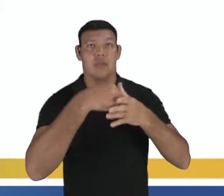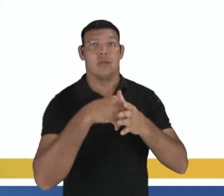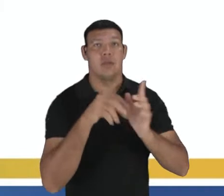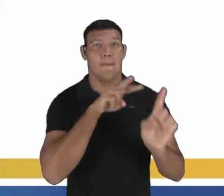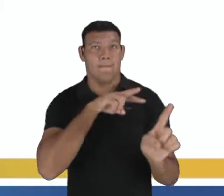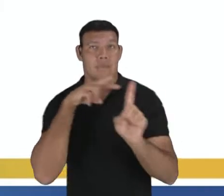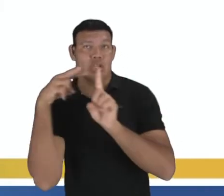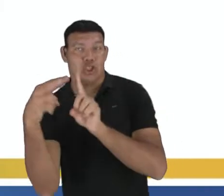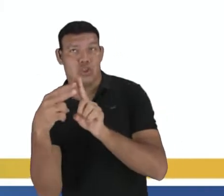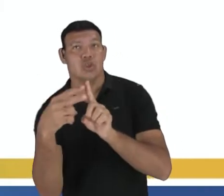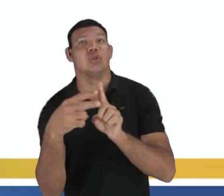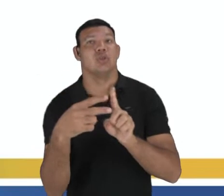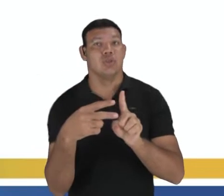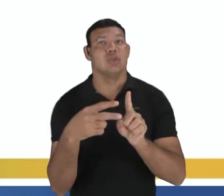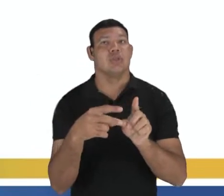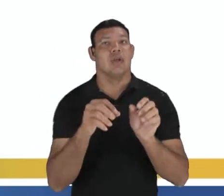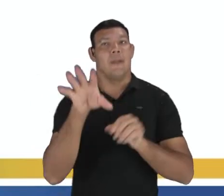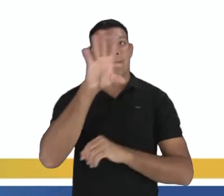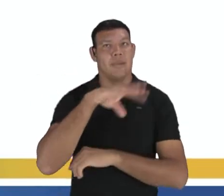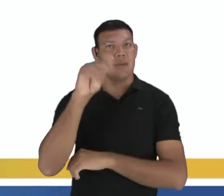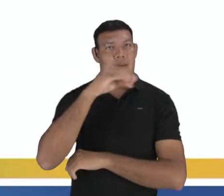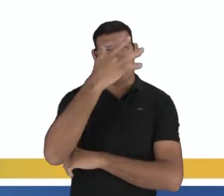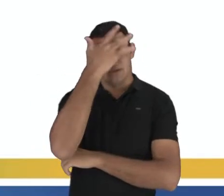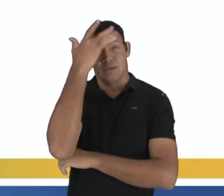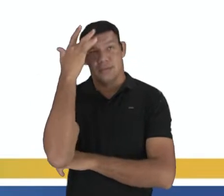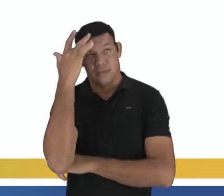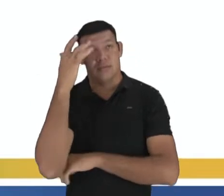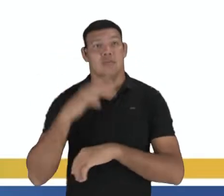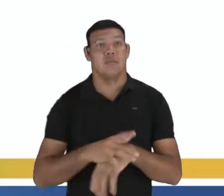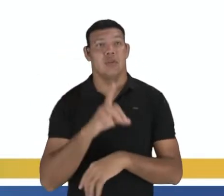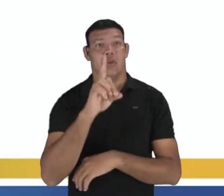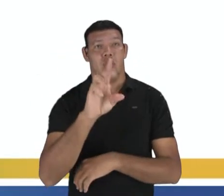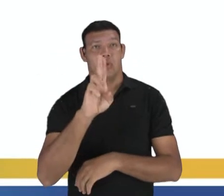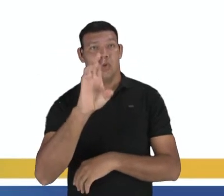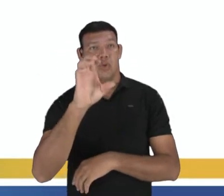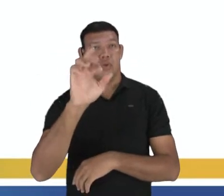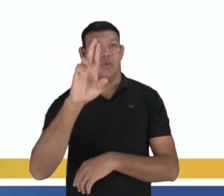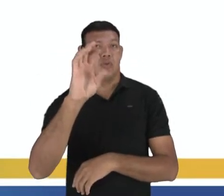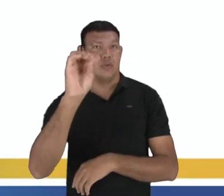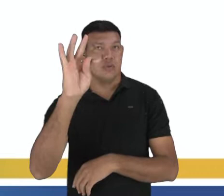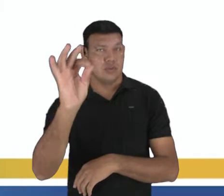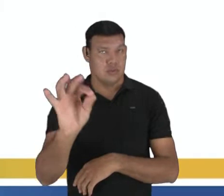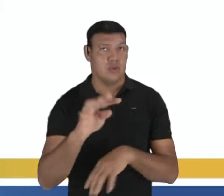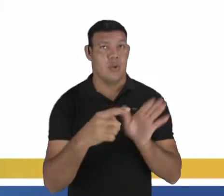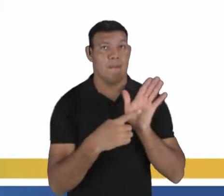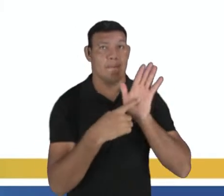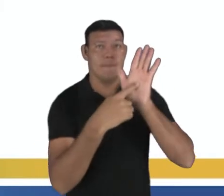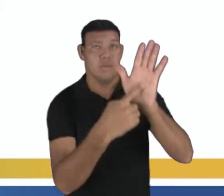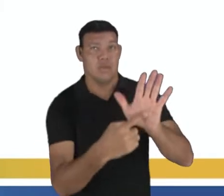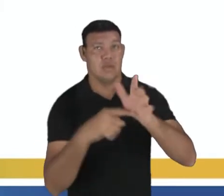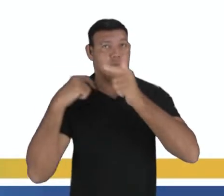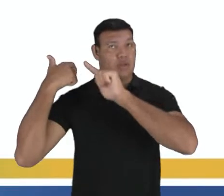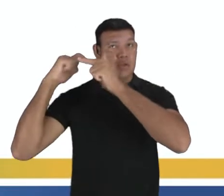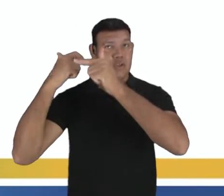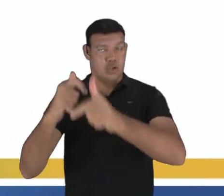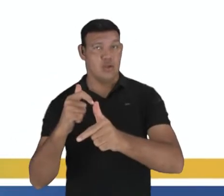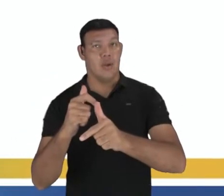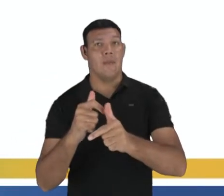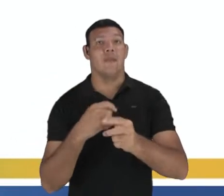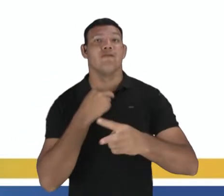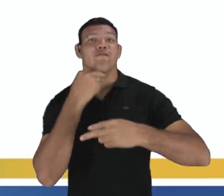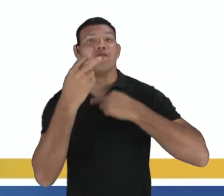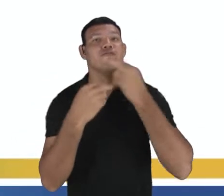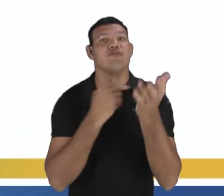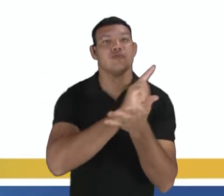Ducrot, ao apresentar a teoria polifônica da enunciação, postula a existência em cada